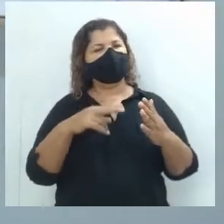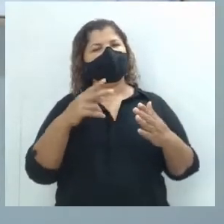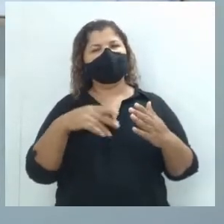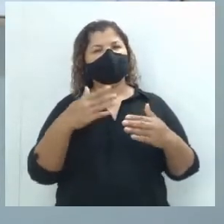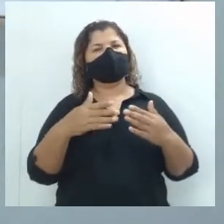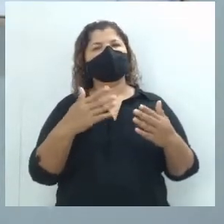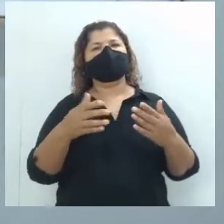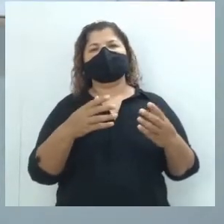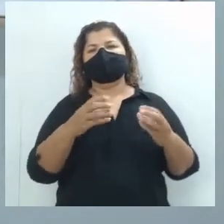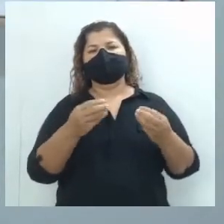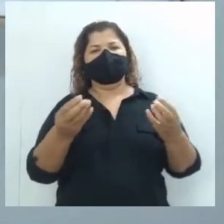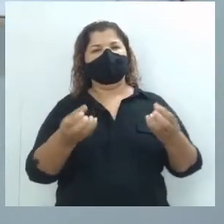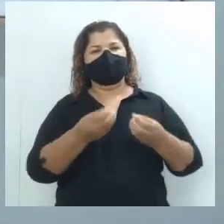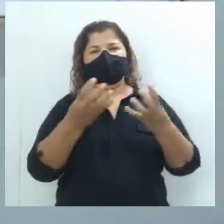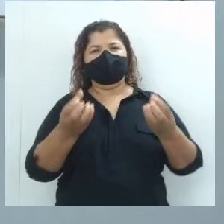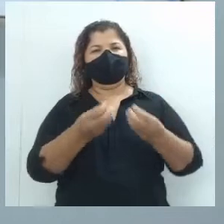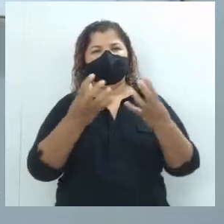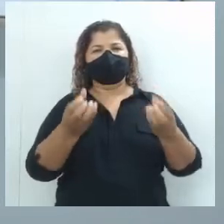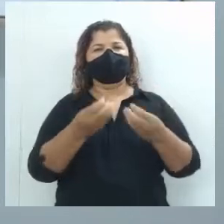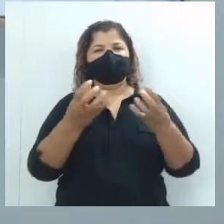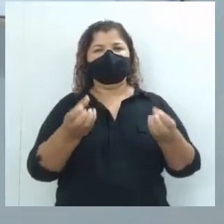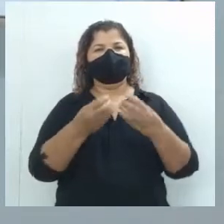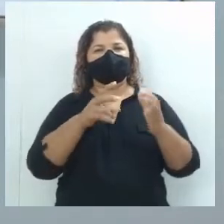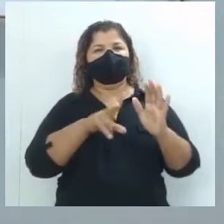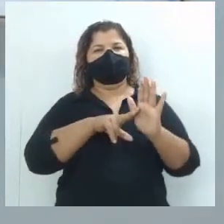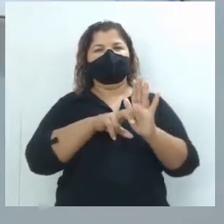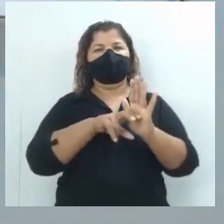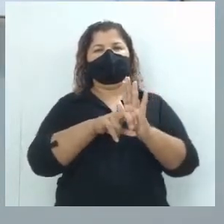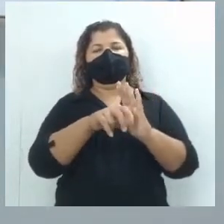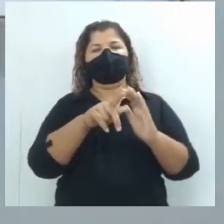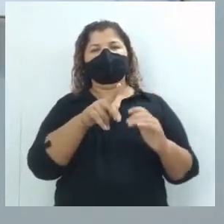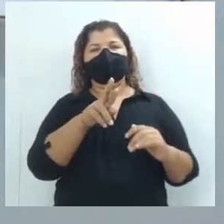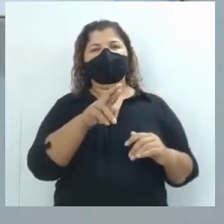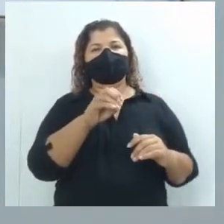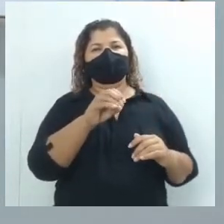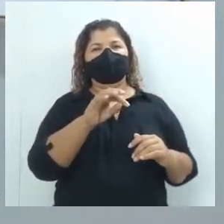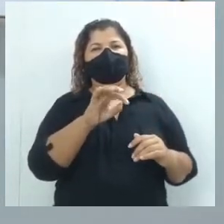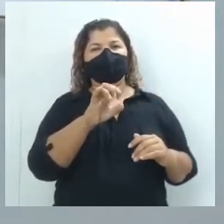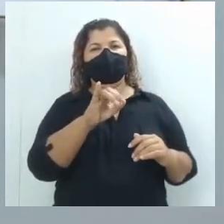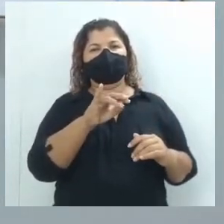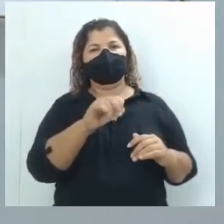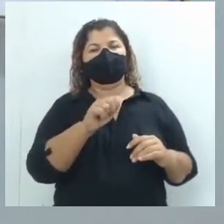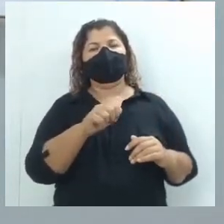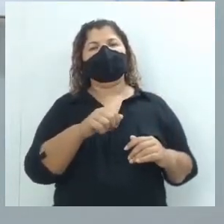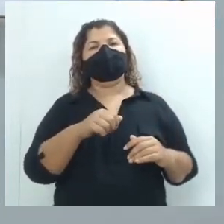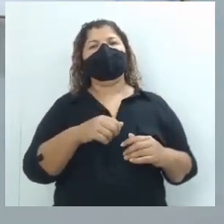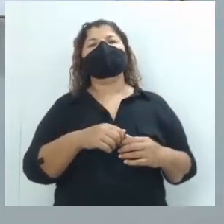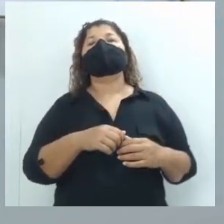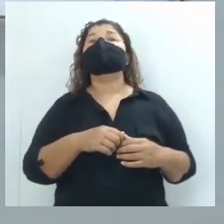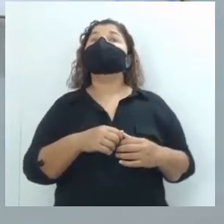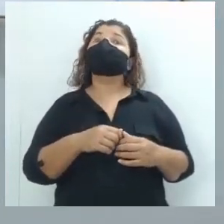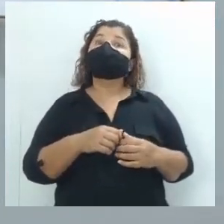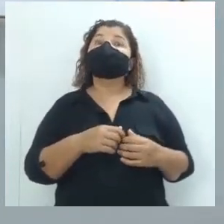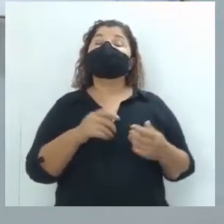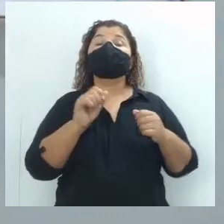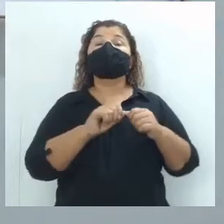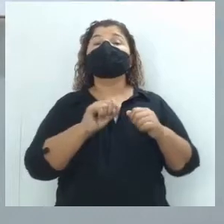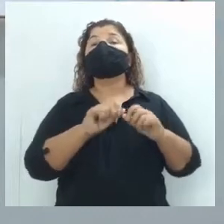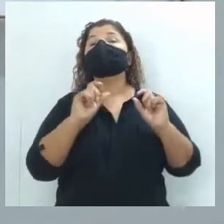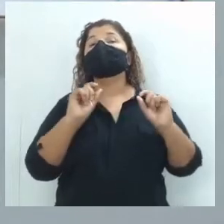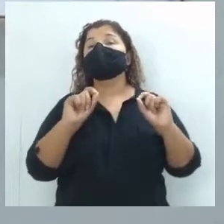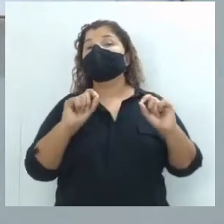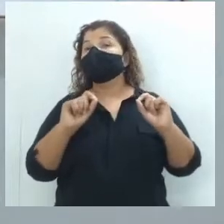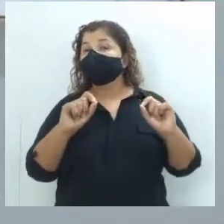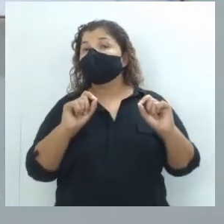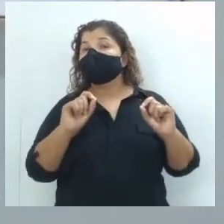a produzir um monte de proteínas de vírus. Aí você pode estar se perguntando assim, pô, Andrei, massa, mas e o que é que essas proteínas do vírus